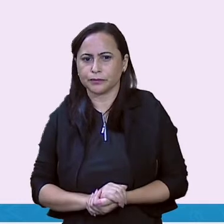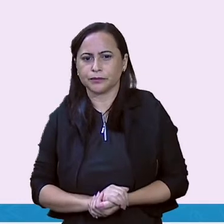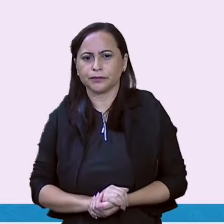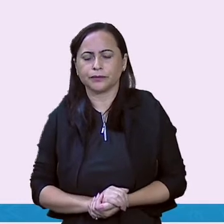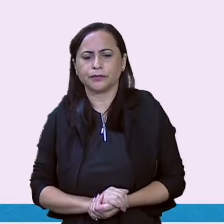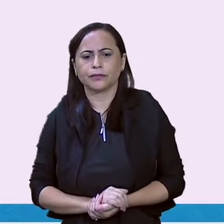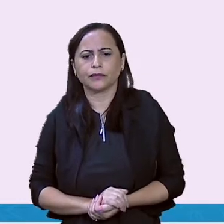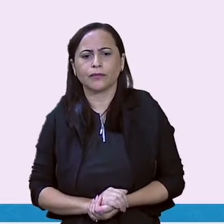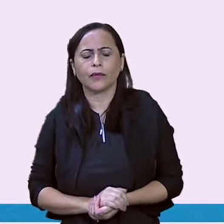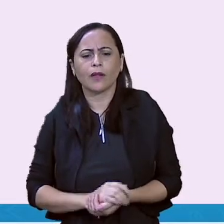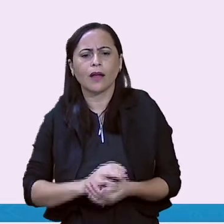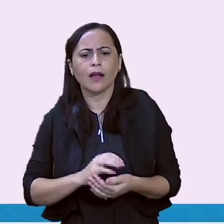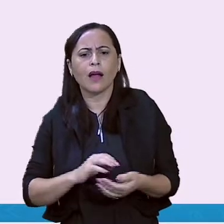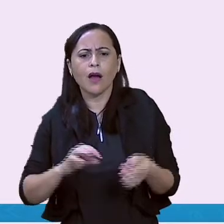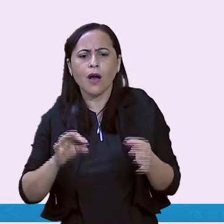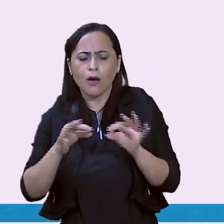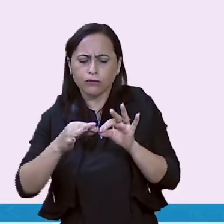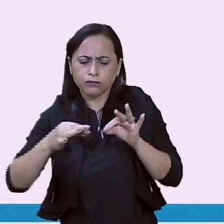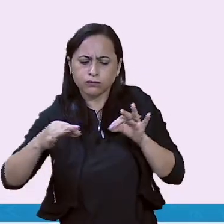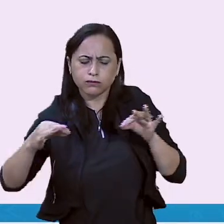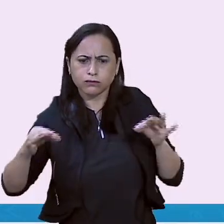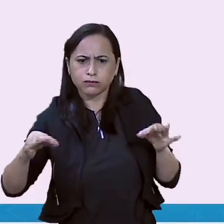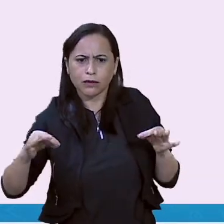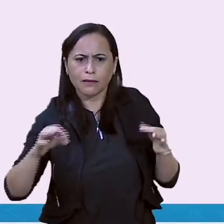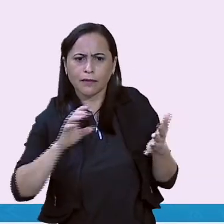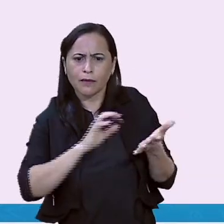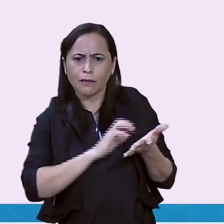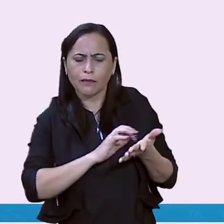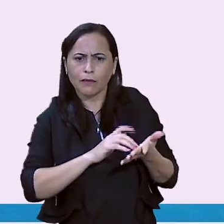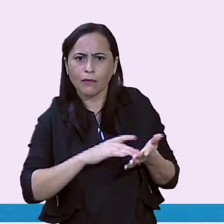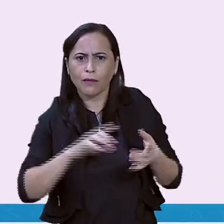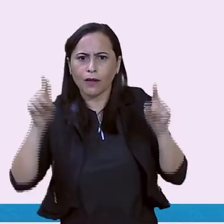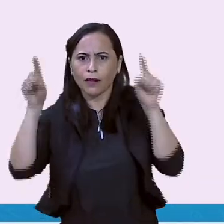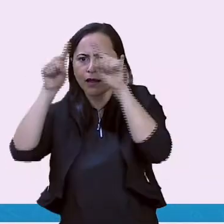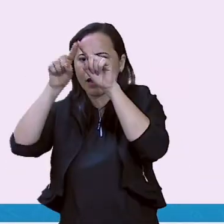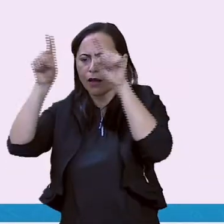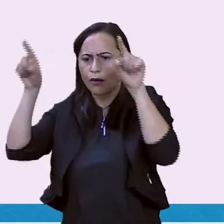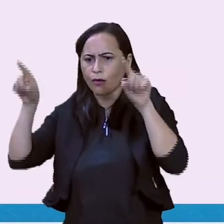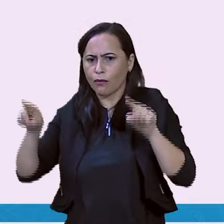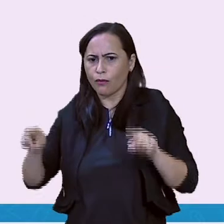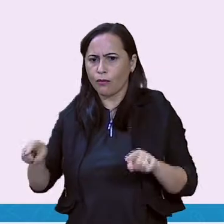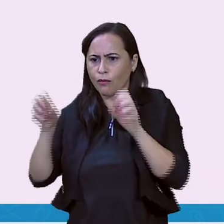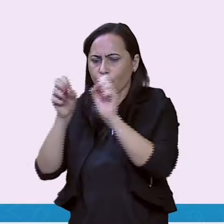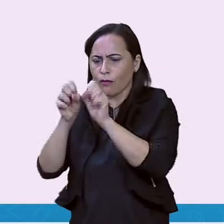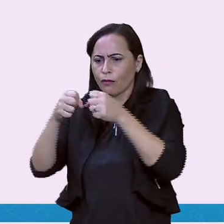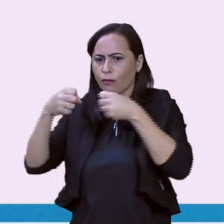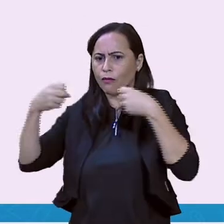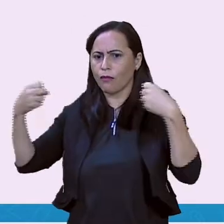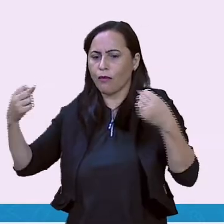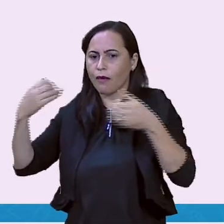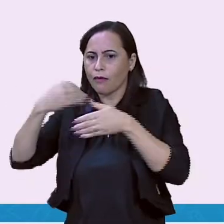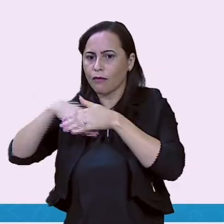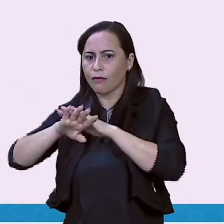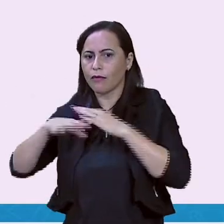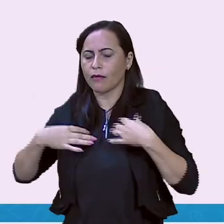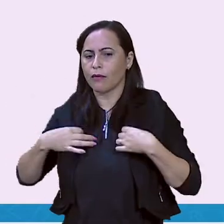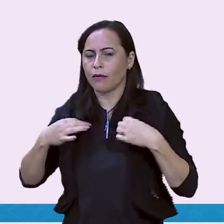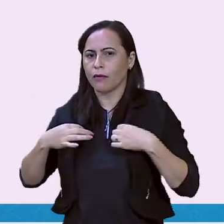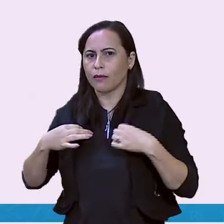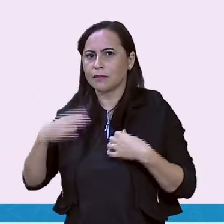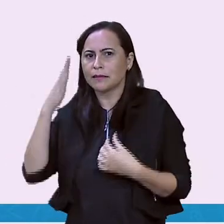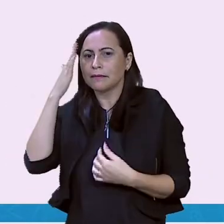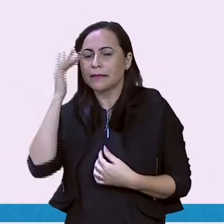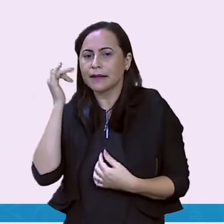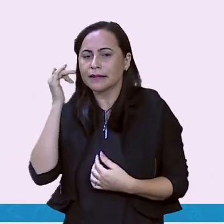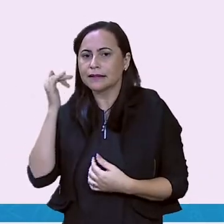Calcular o tamanho de um guarda-roupas para saber se cabe dentro do quarto.